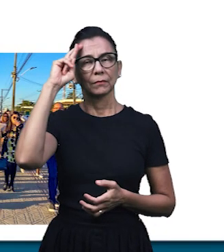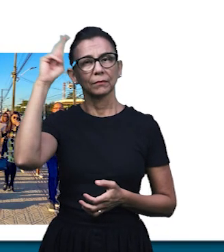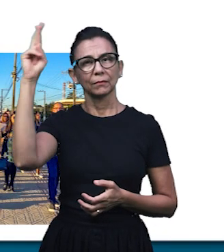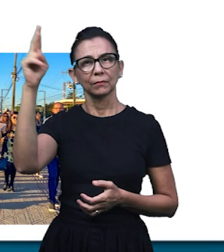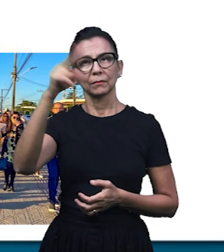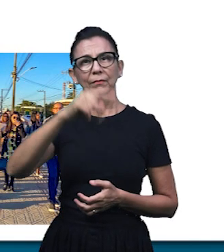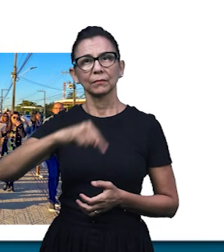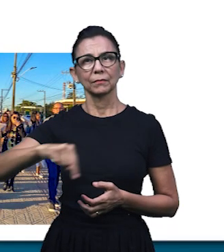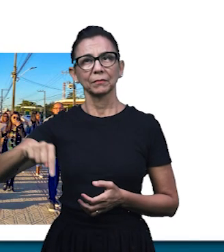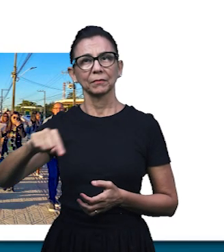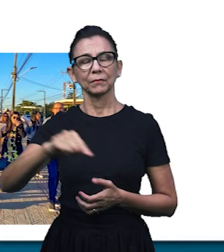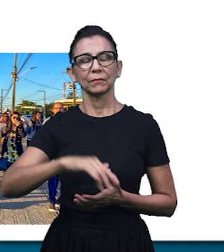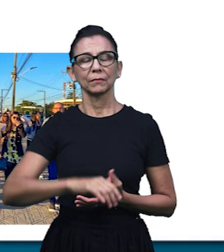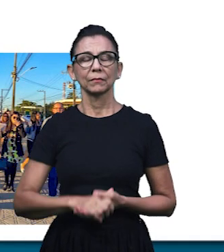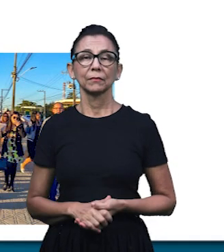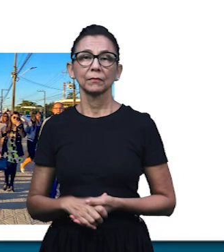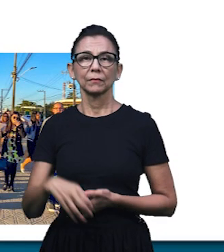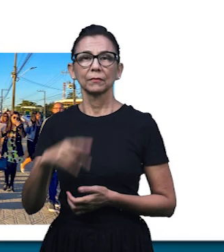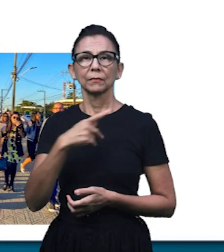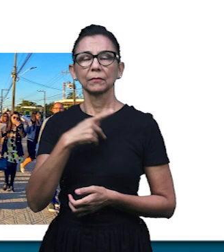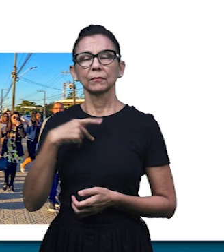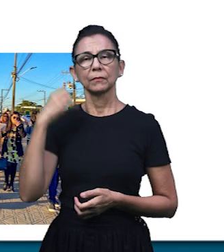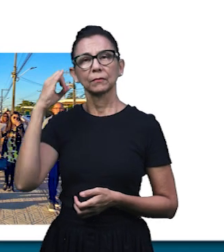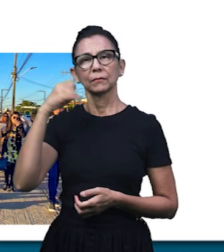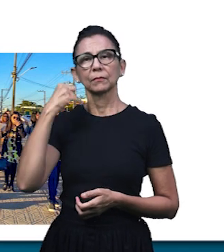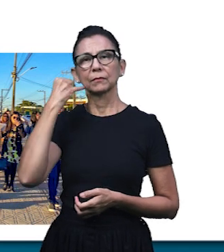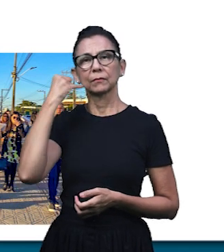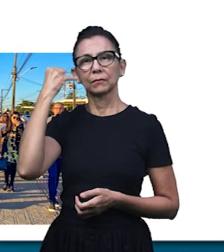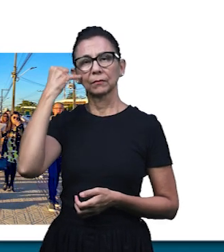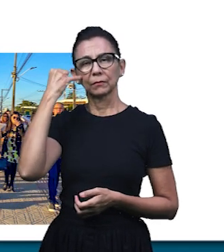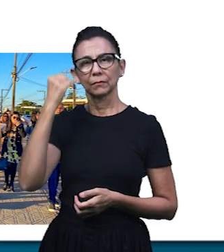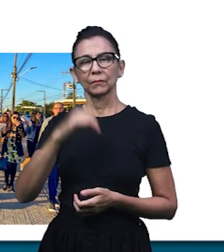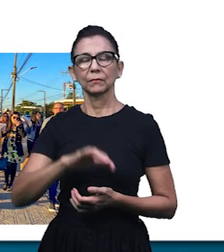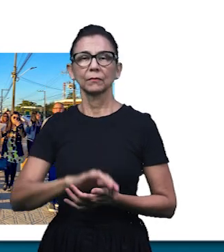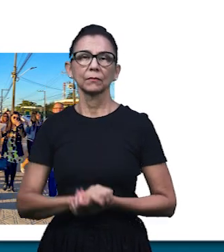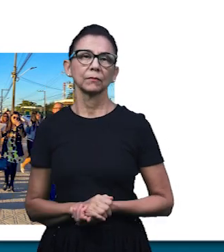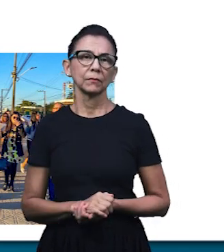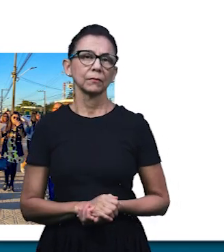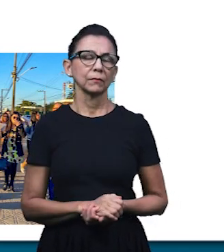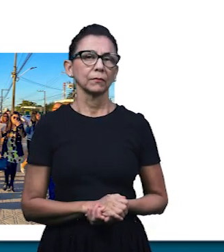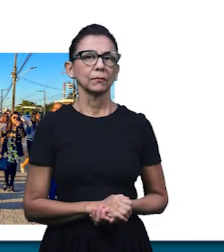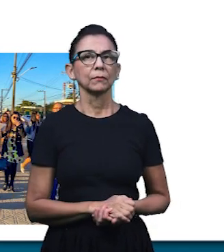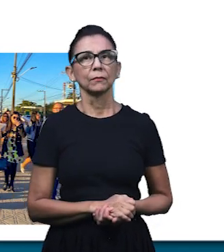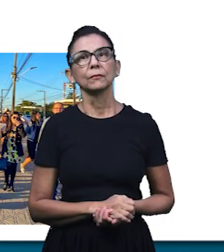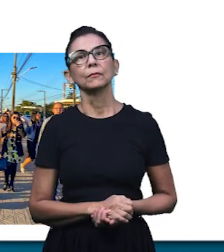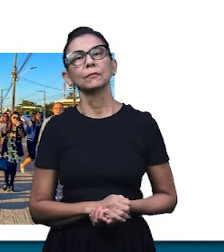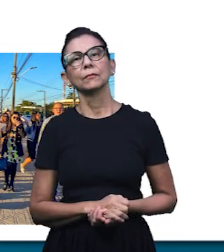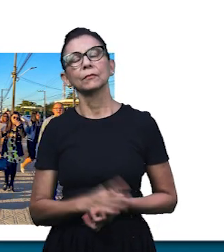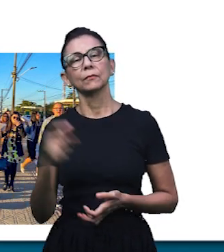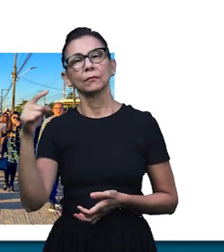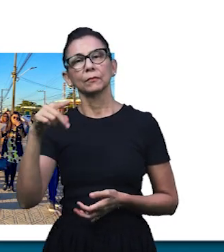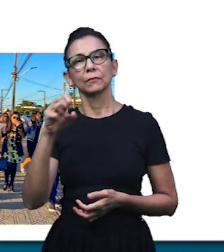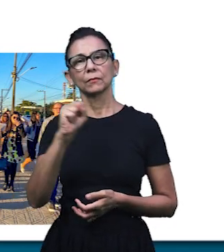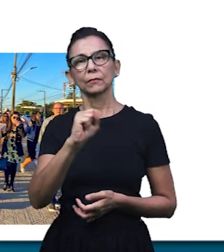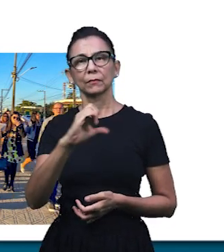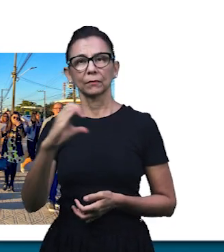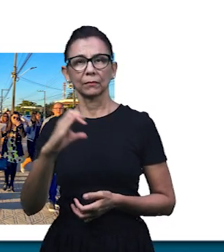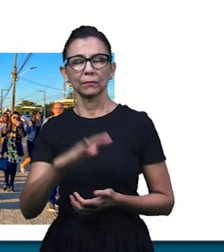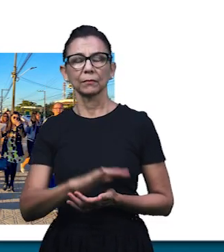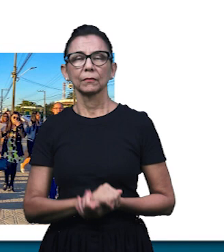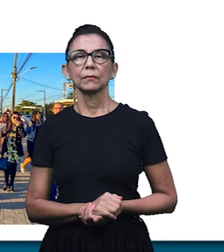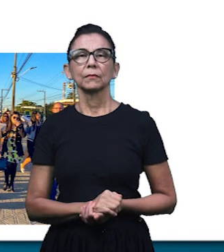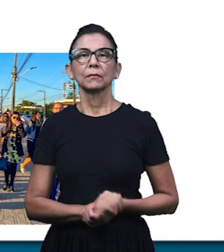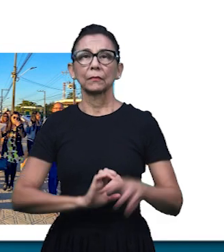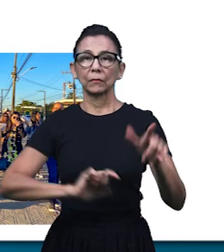todos. Pastor Josias, aqui na região noroeste de Santa Catarina, as atividades são a cada final